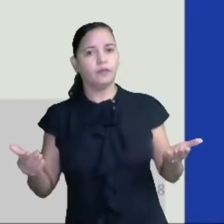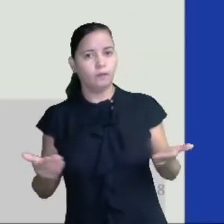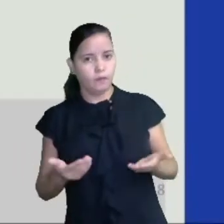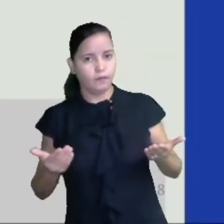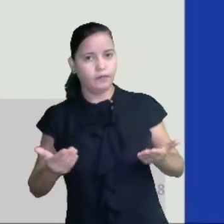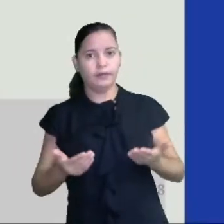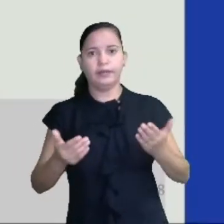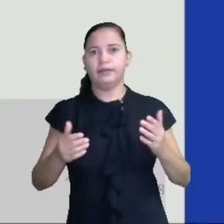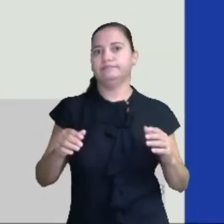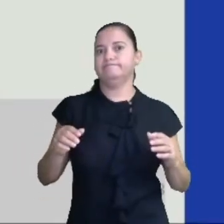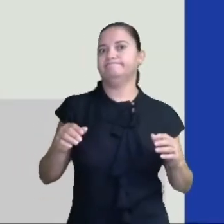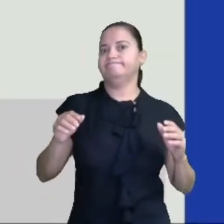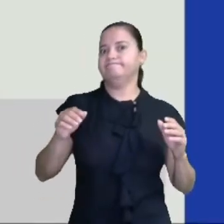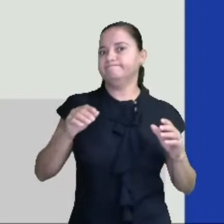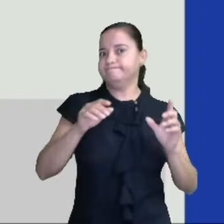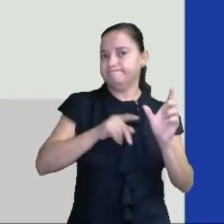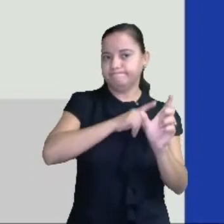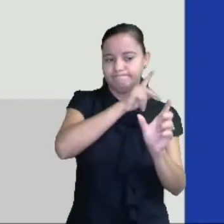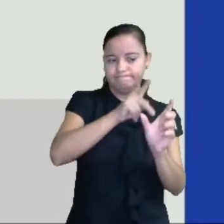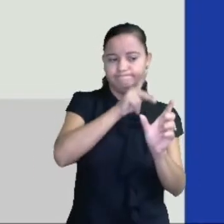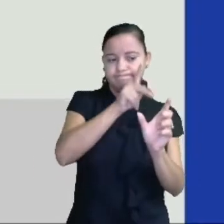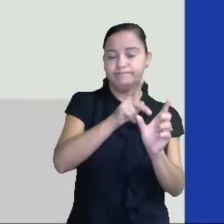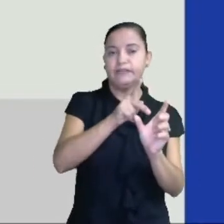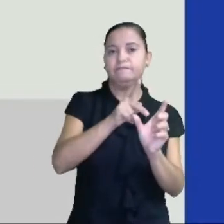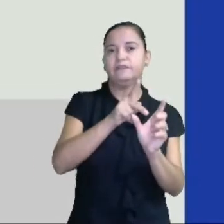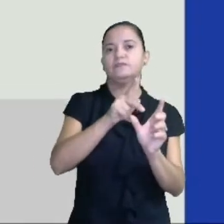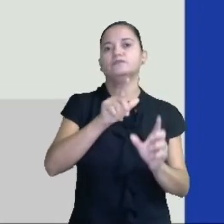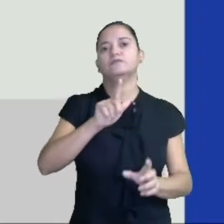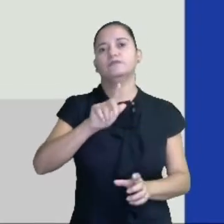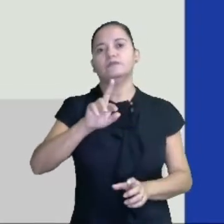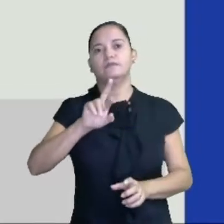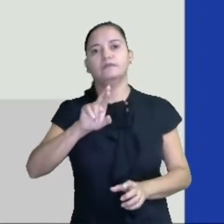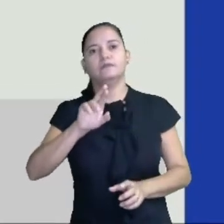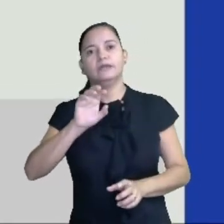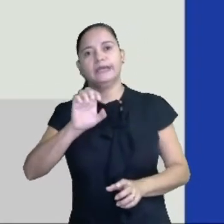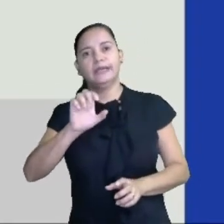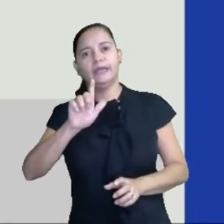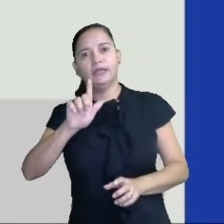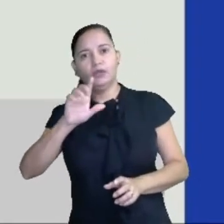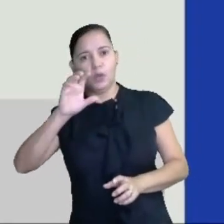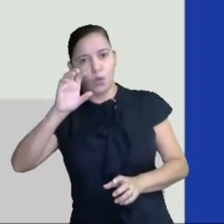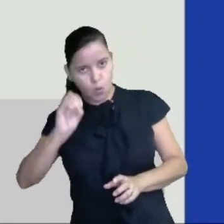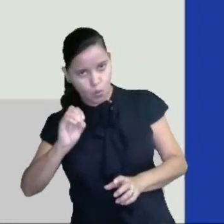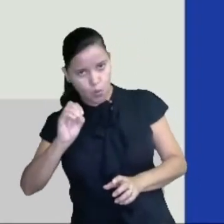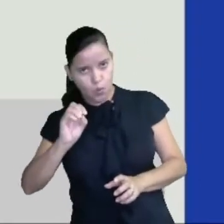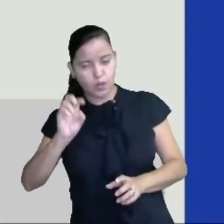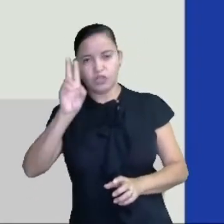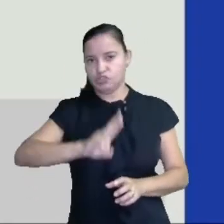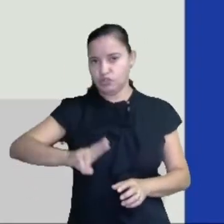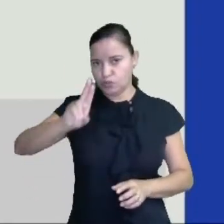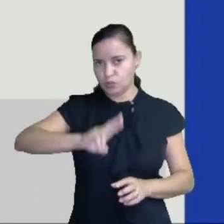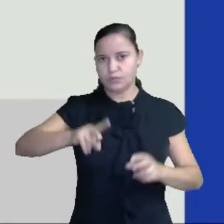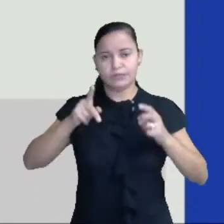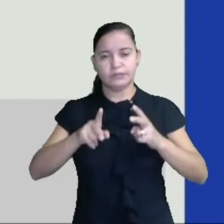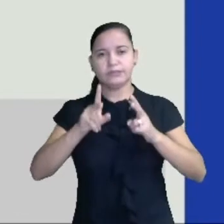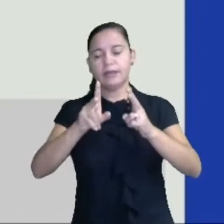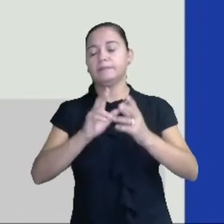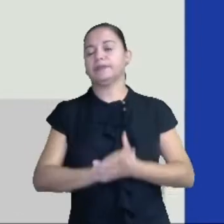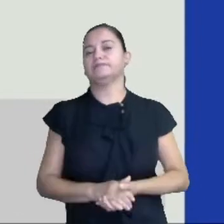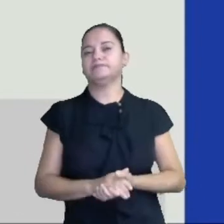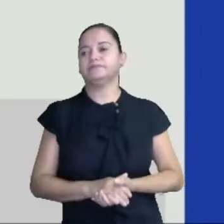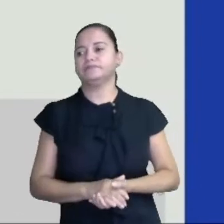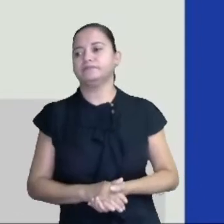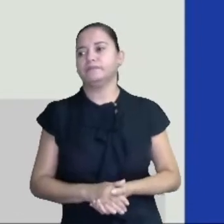eu trouxe os que são mais utilizados no dia a dia da gente. Vamos lá? O